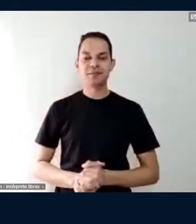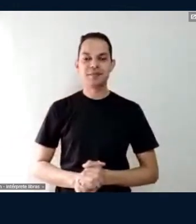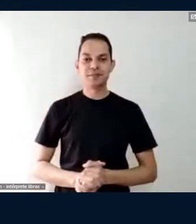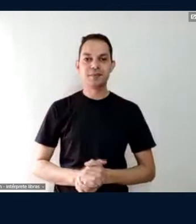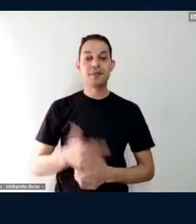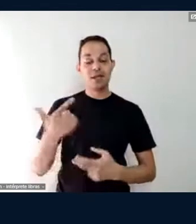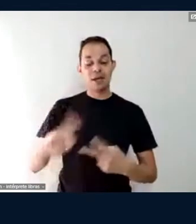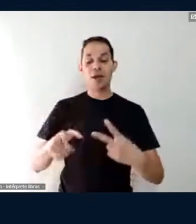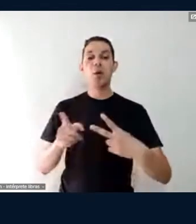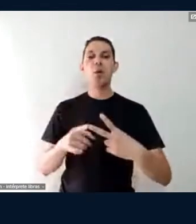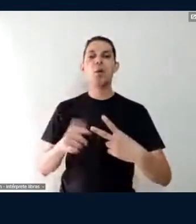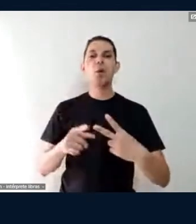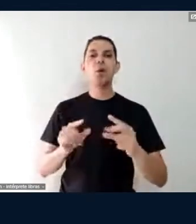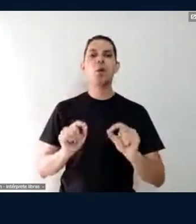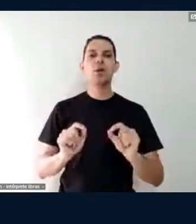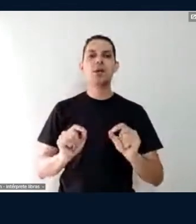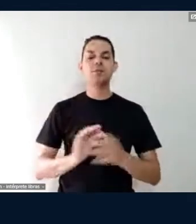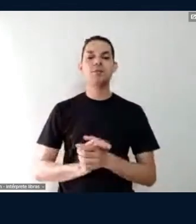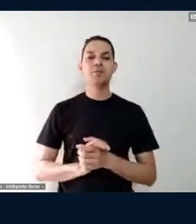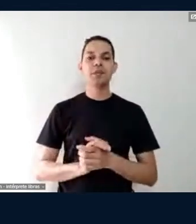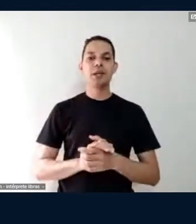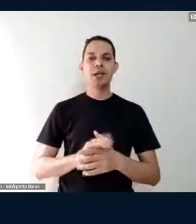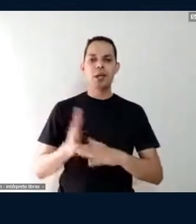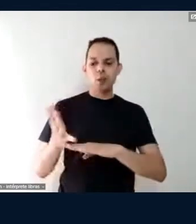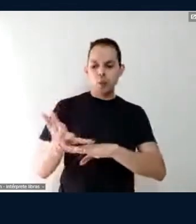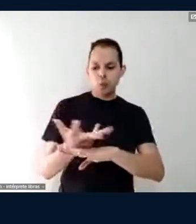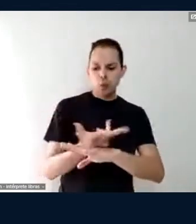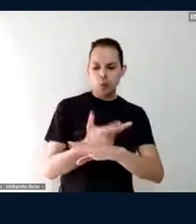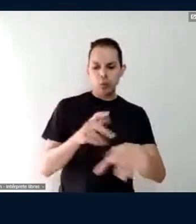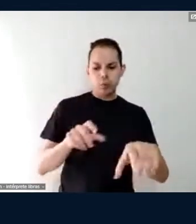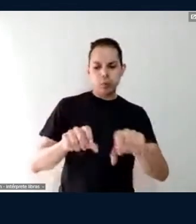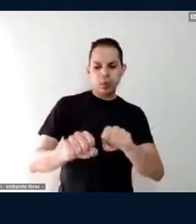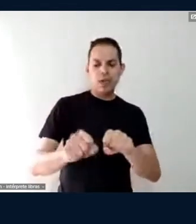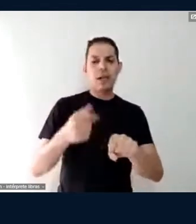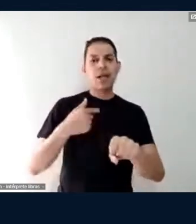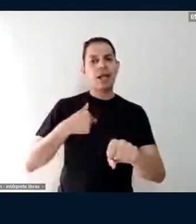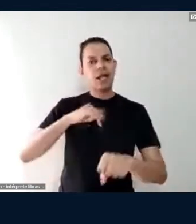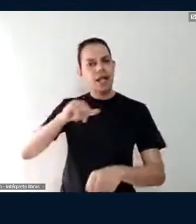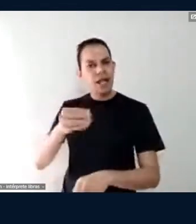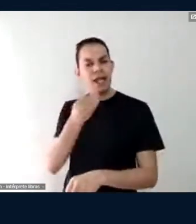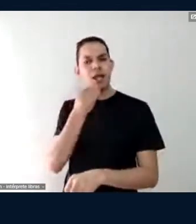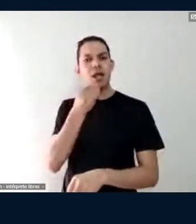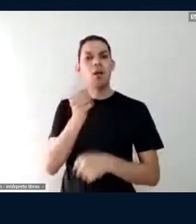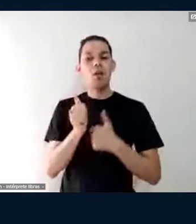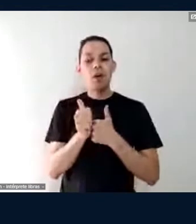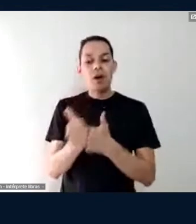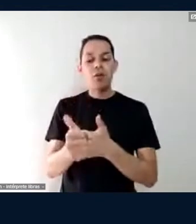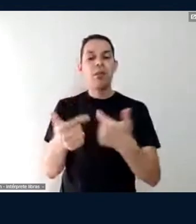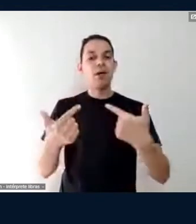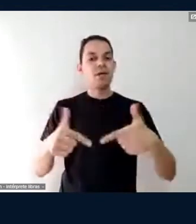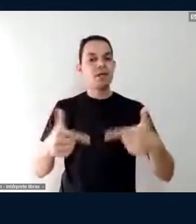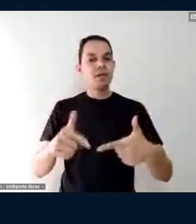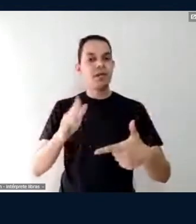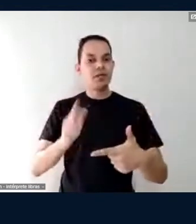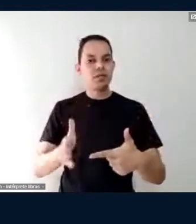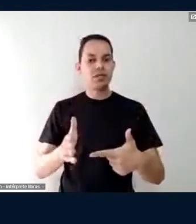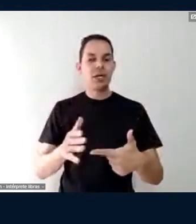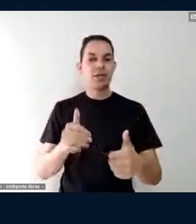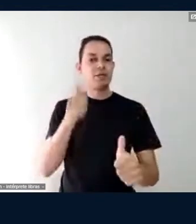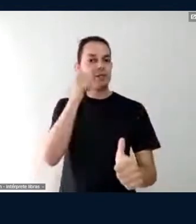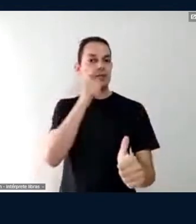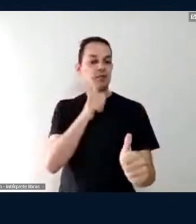ponto, na qualificação, eu tive a oportunidade de acompanhar o trabalho realizado pela Francis,